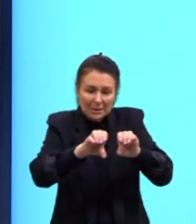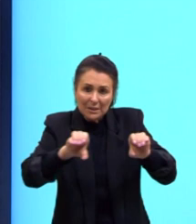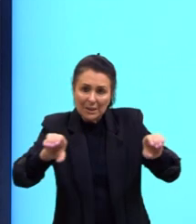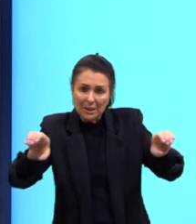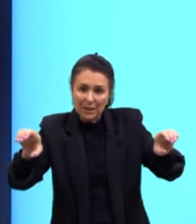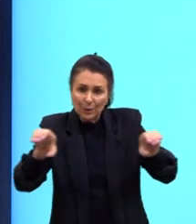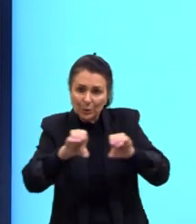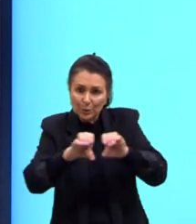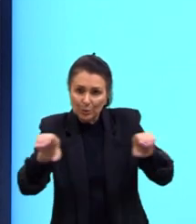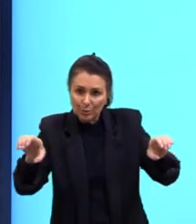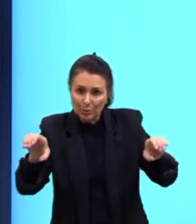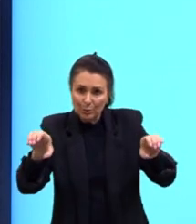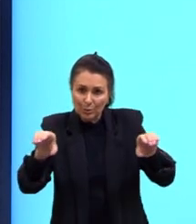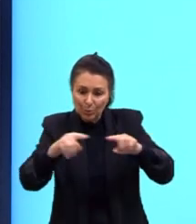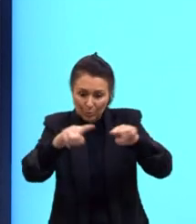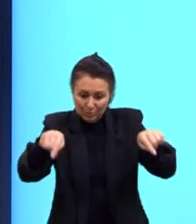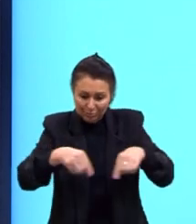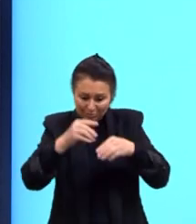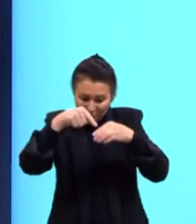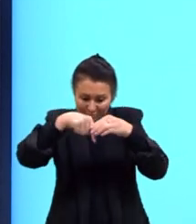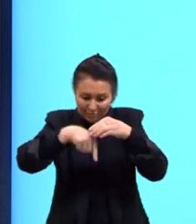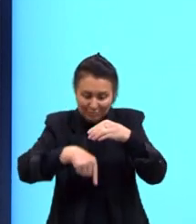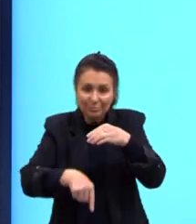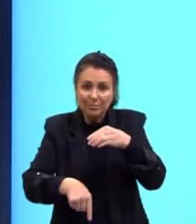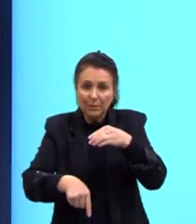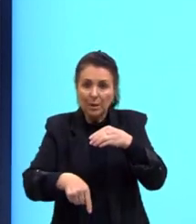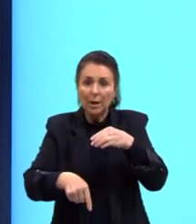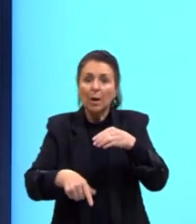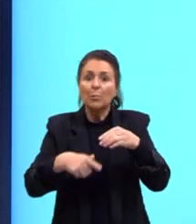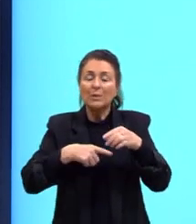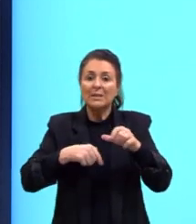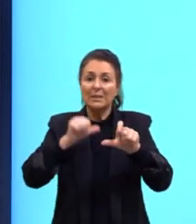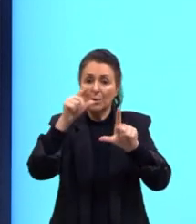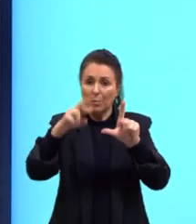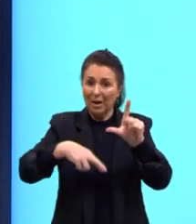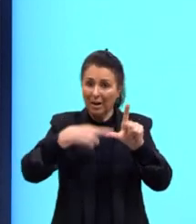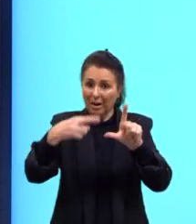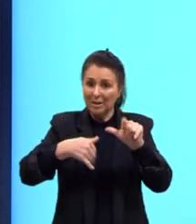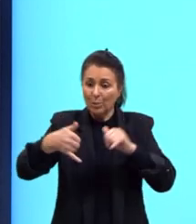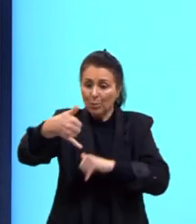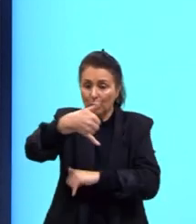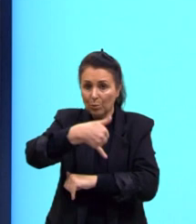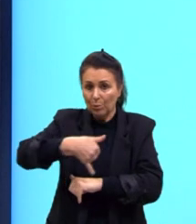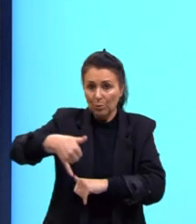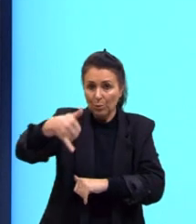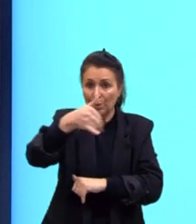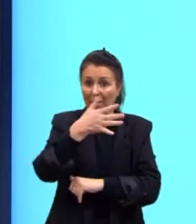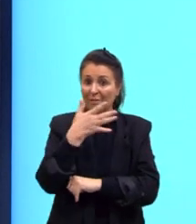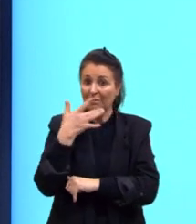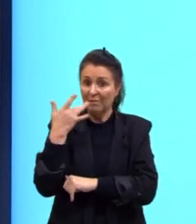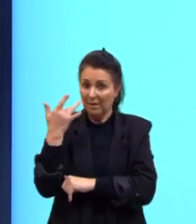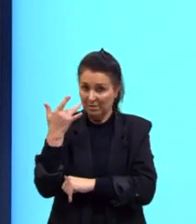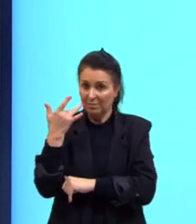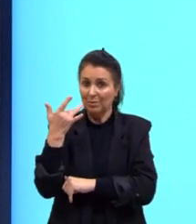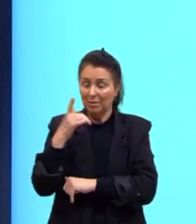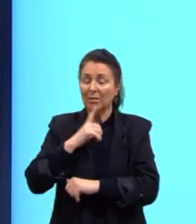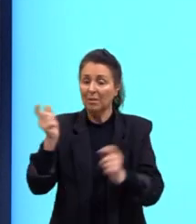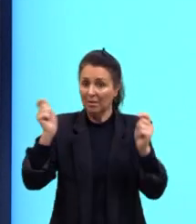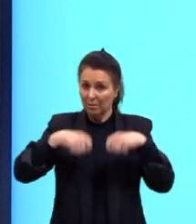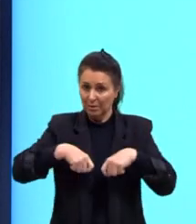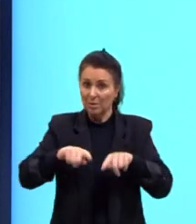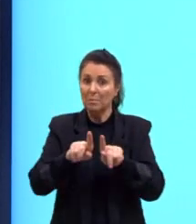e sumidouros Pois é capaz de reagir com gordura no é capaz de reagir com gordura